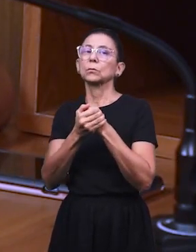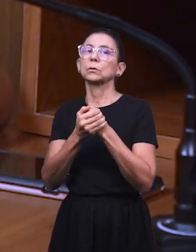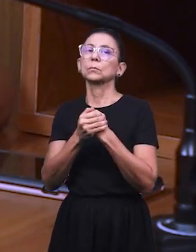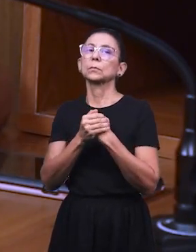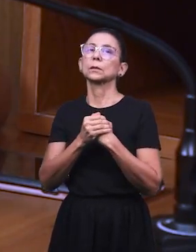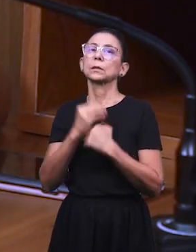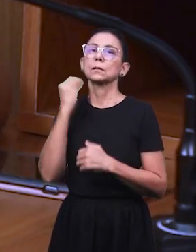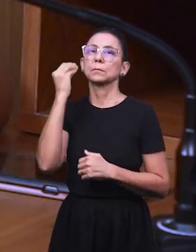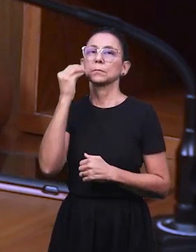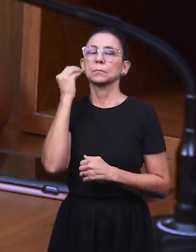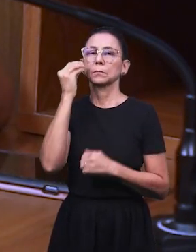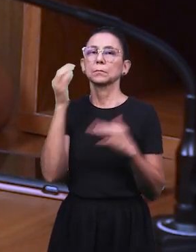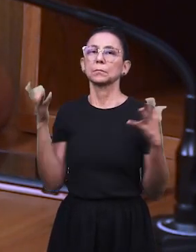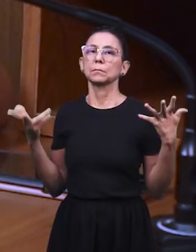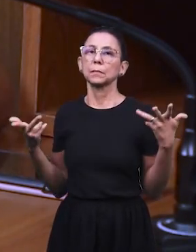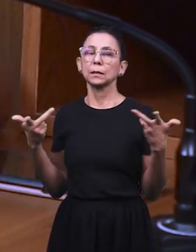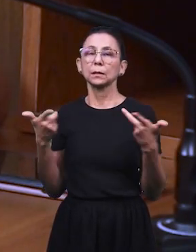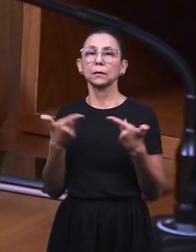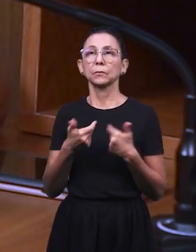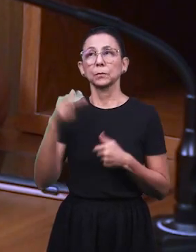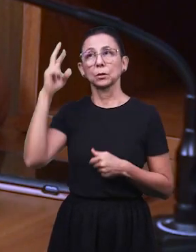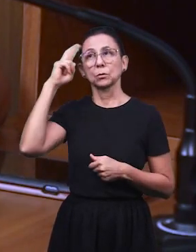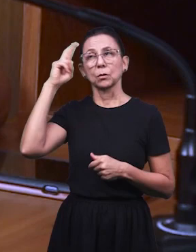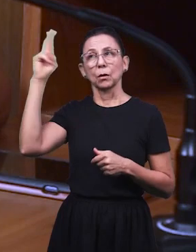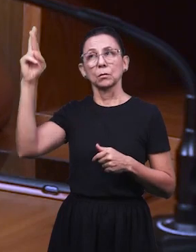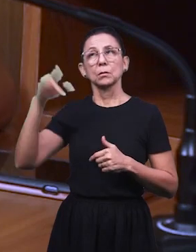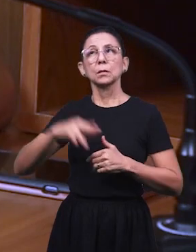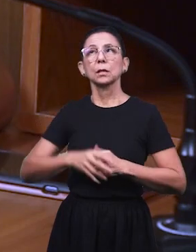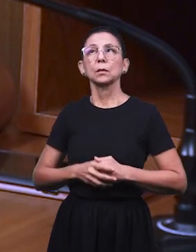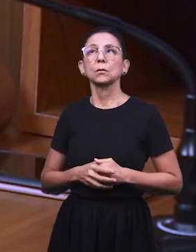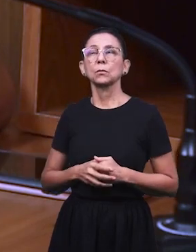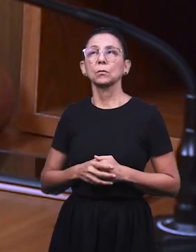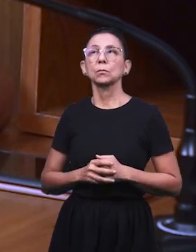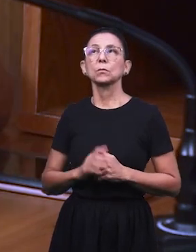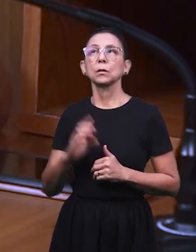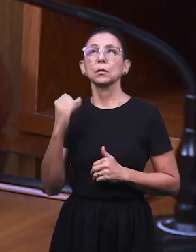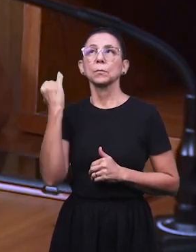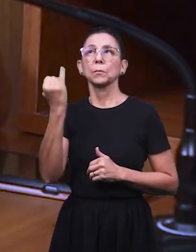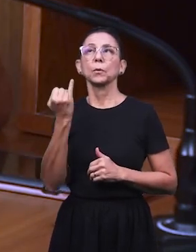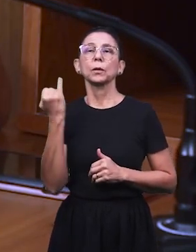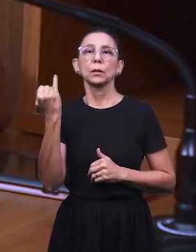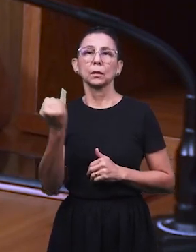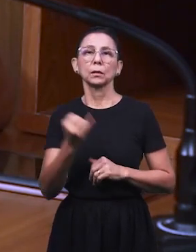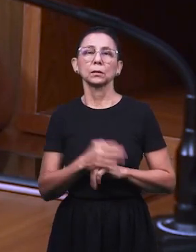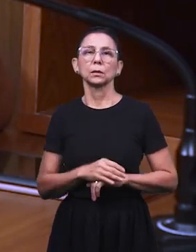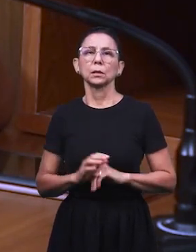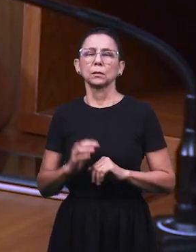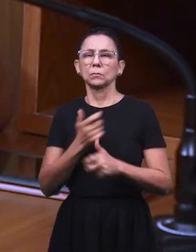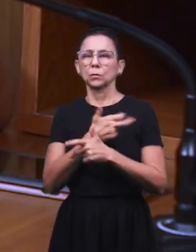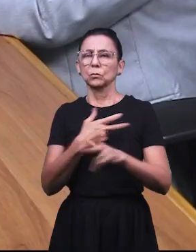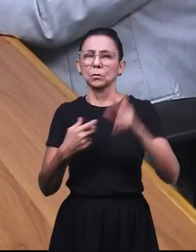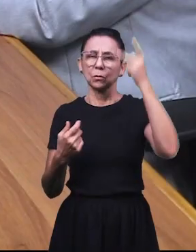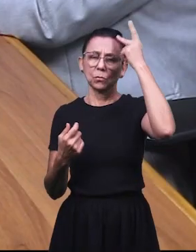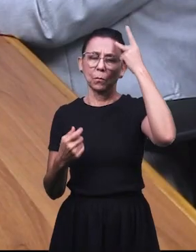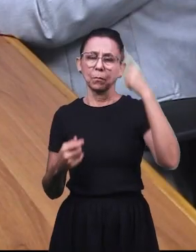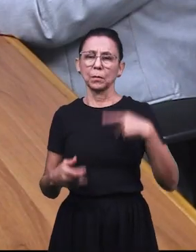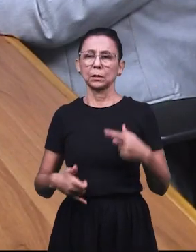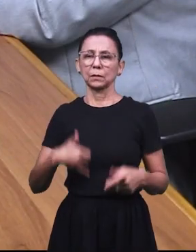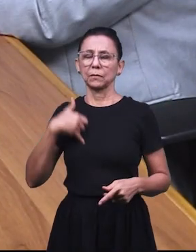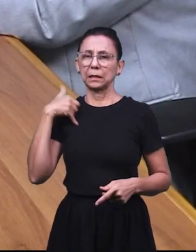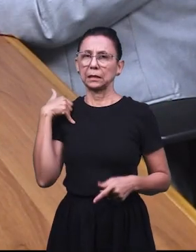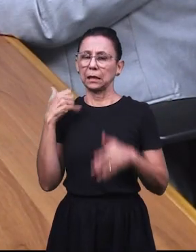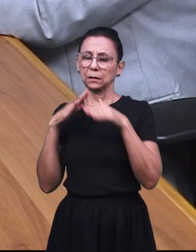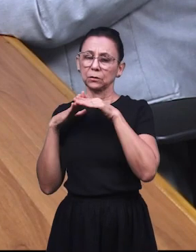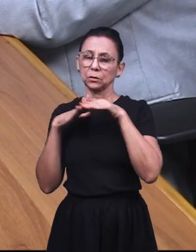experiência seja maravilhosa, que apareça só o Senhor. Que o Senhor esconda tudo aquilo que somos nós, tudo aquilo que faz lembrar